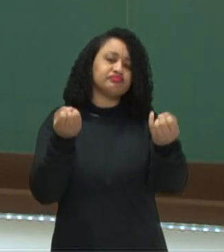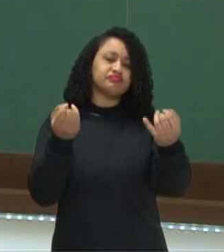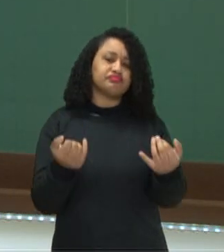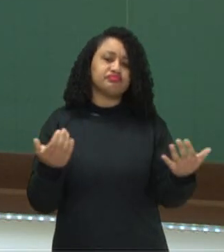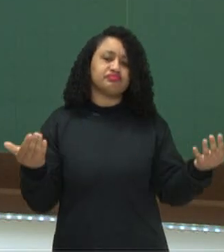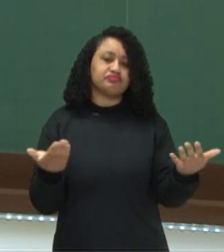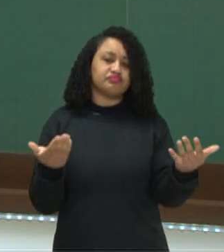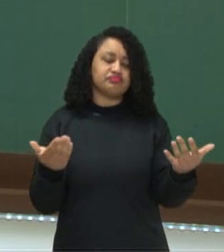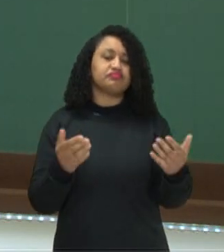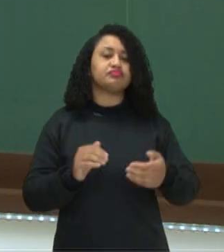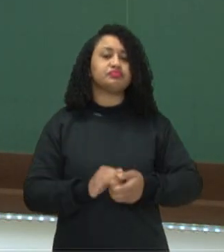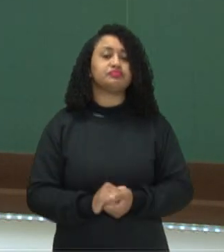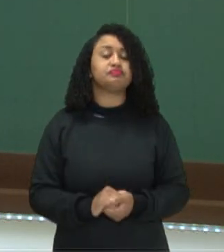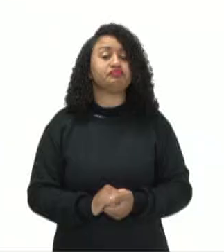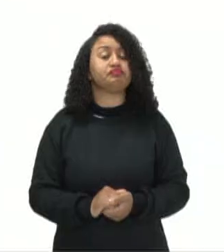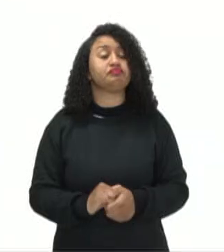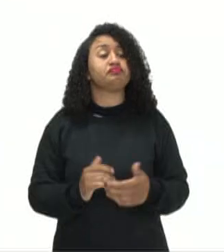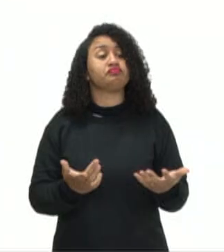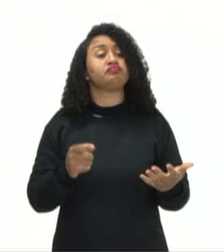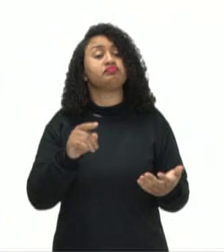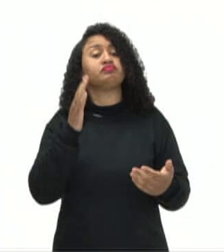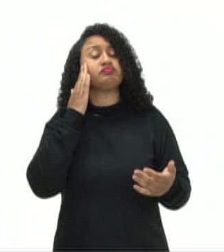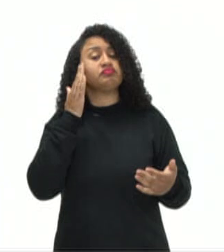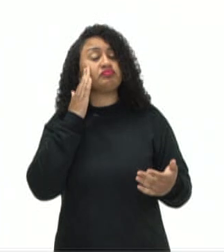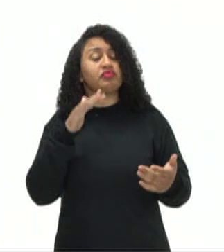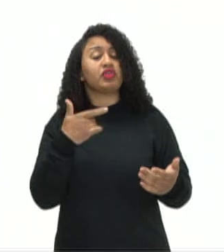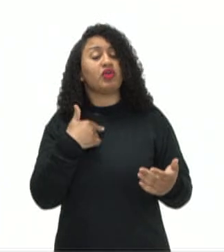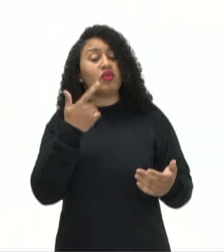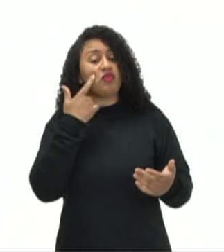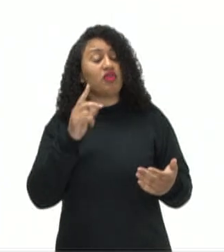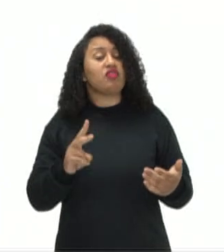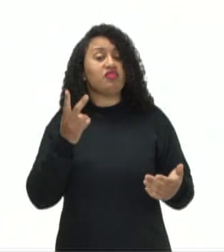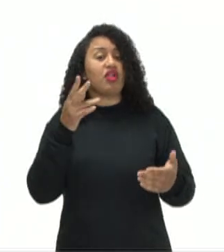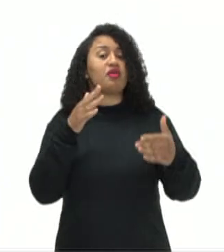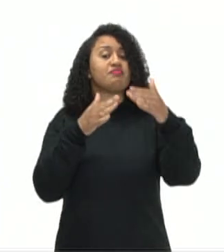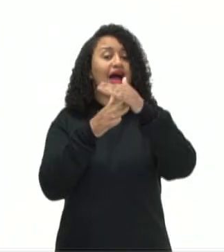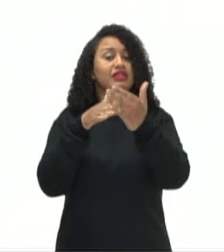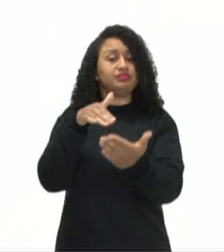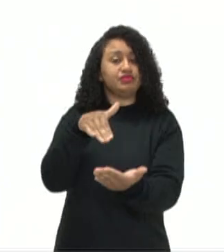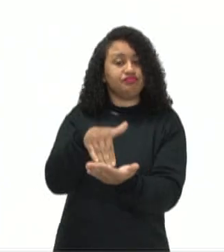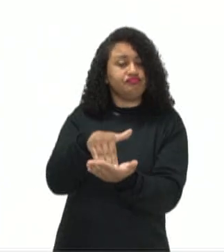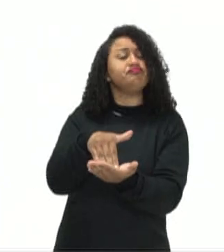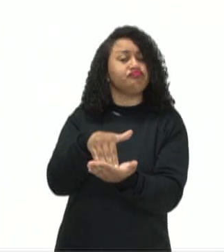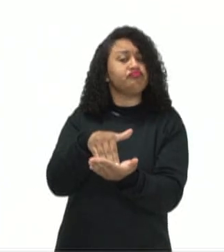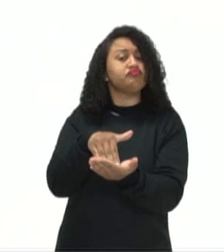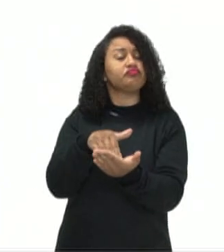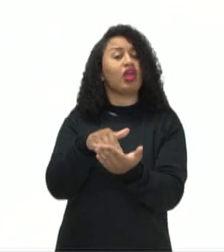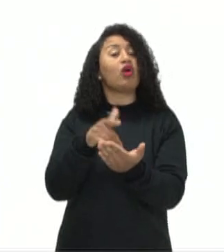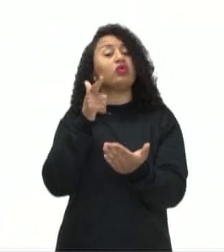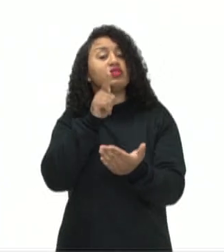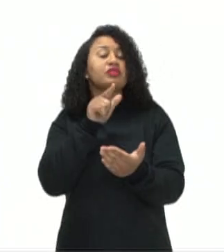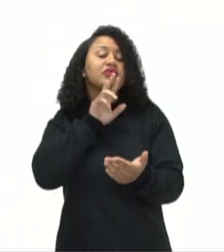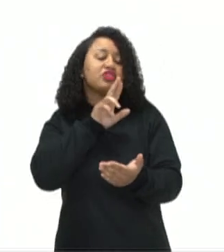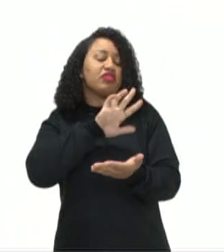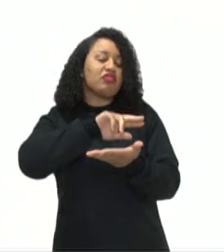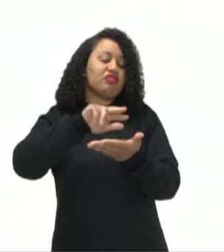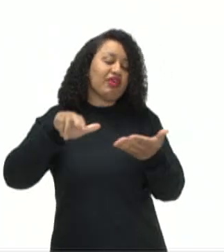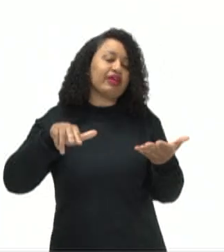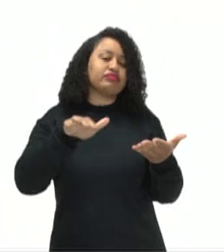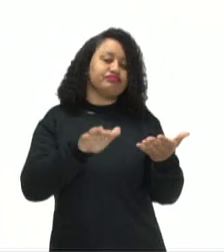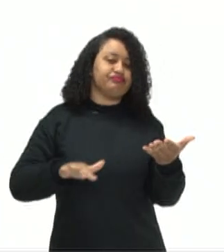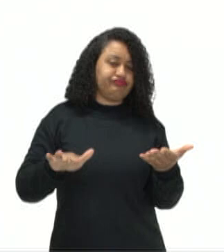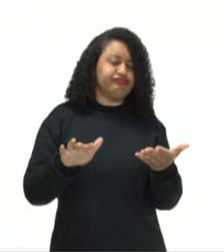isso. Sabia que ao determinar o valor de máximo ou de mínimo de uma função, podemos resolver inúmeras situações